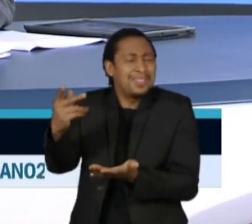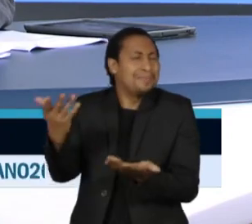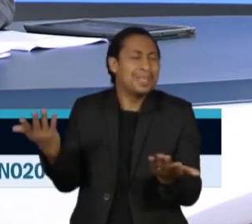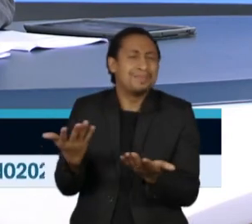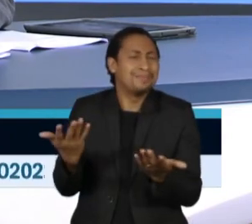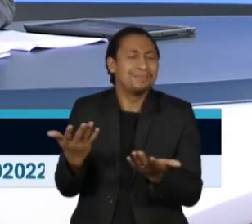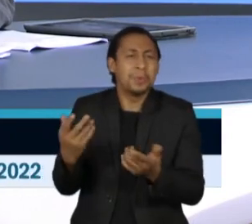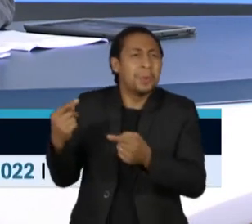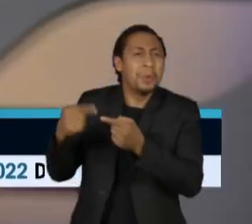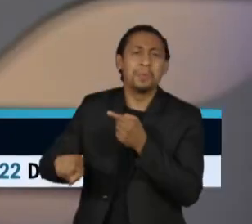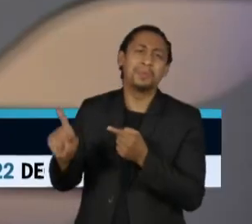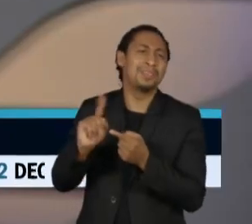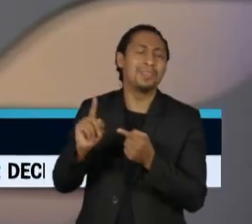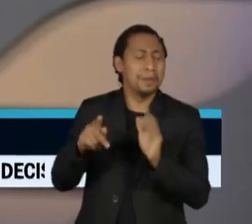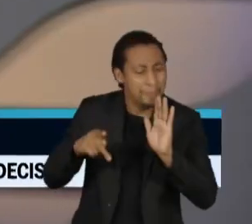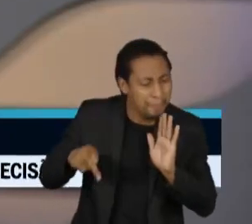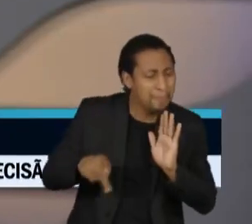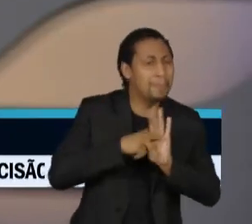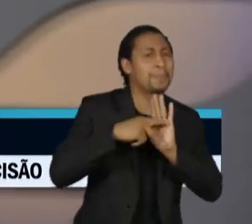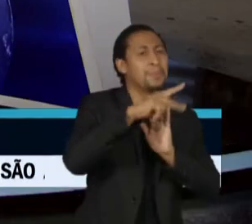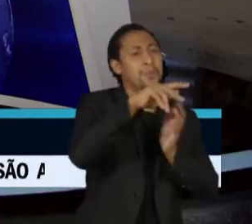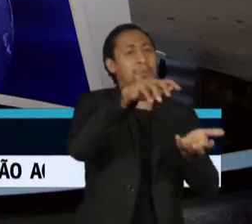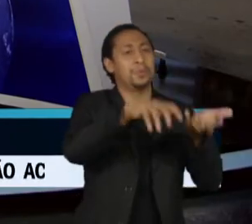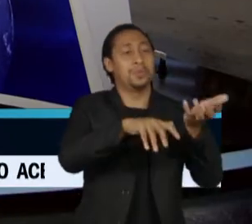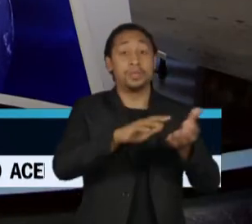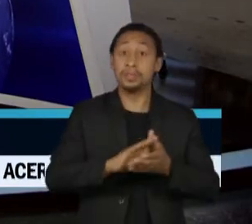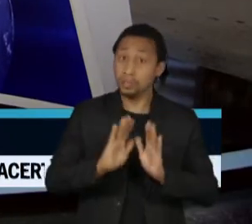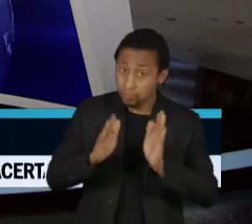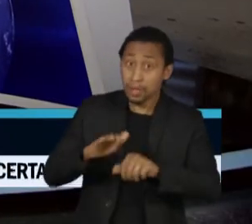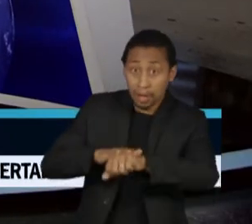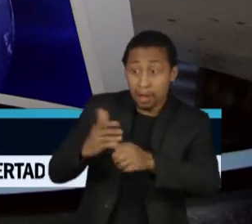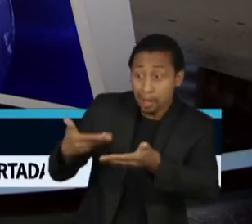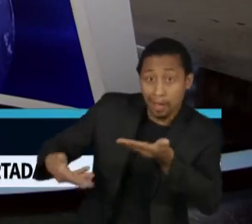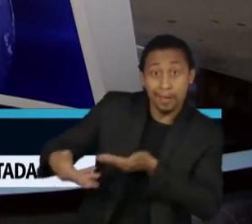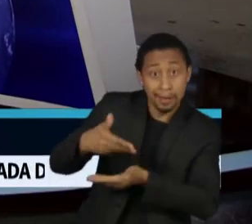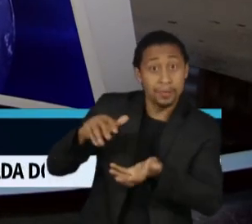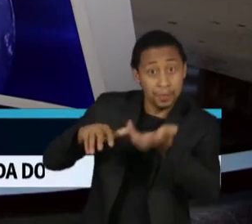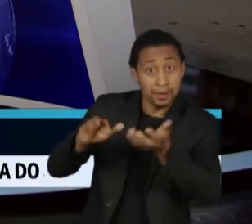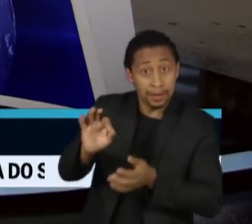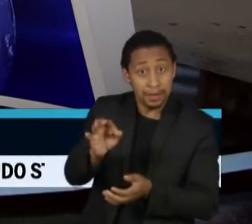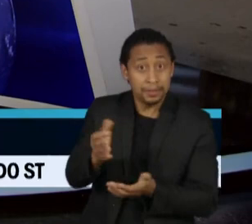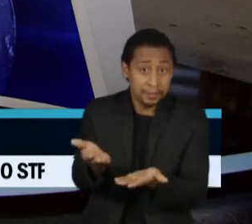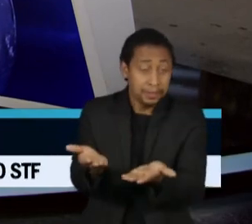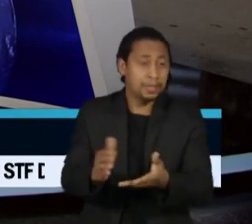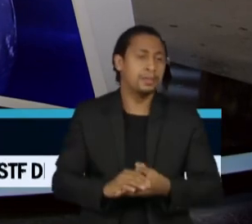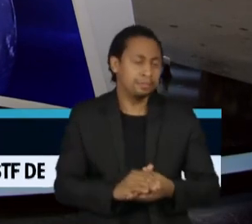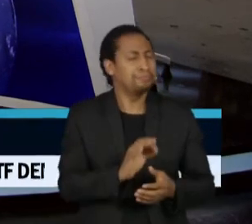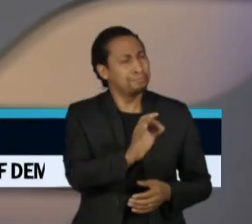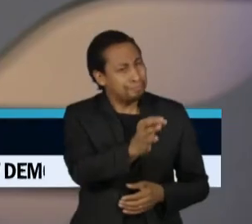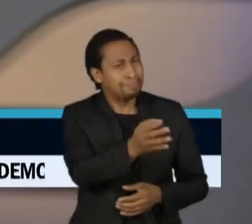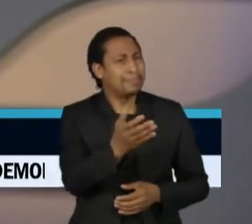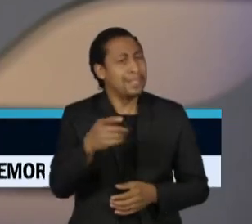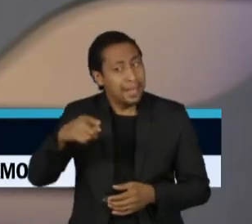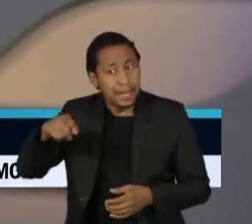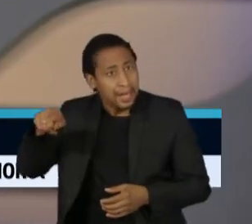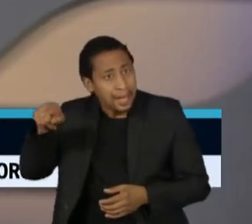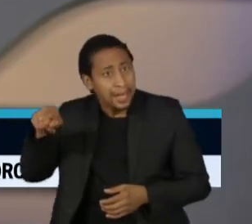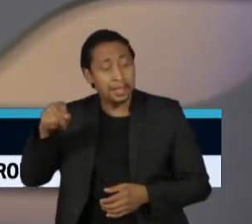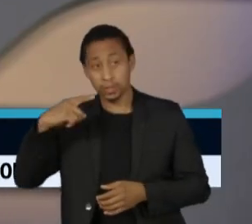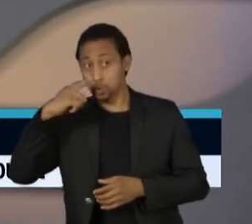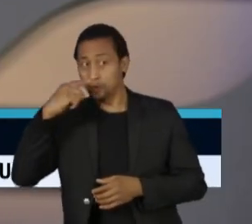ao Congresso. E que estava sendo discutida no Congresso. Exato. E que, de alguma maneira, ele interferiu